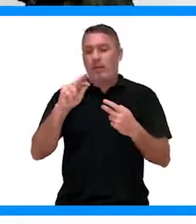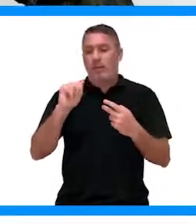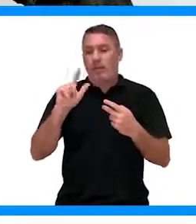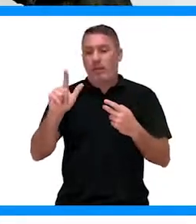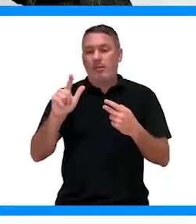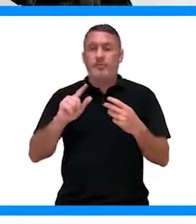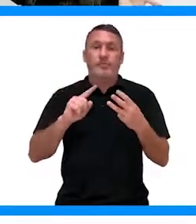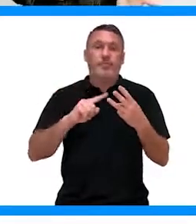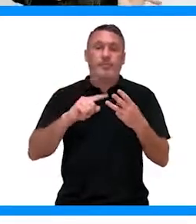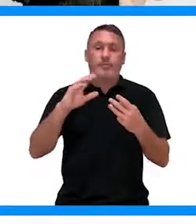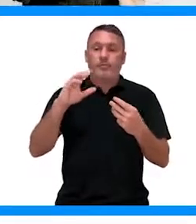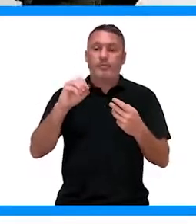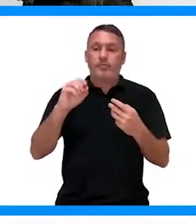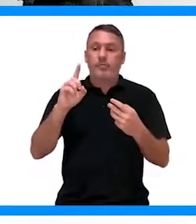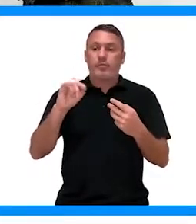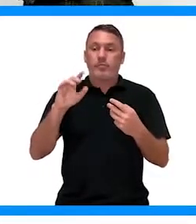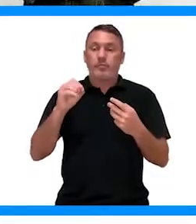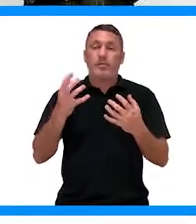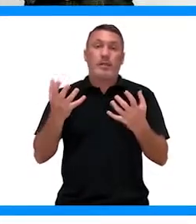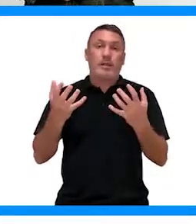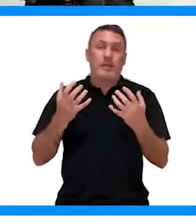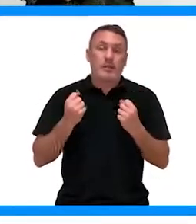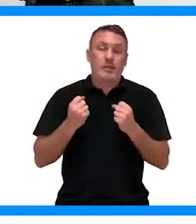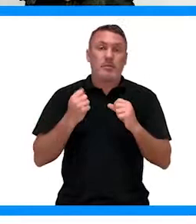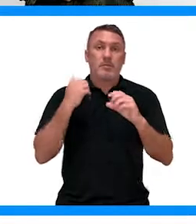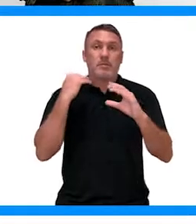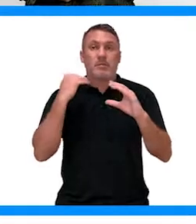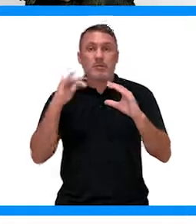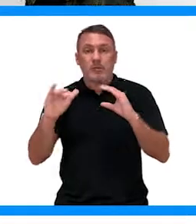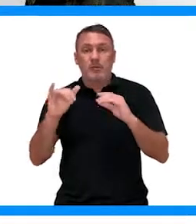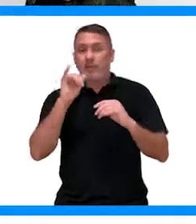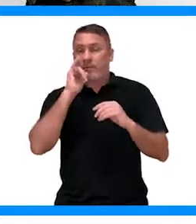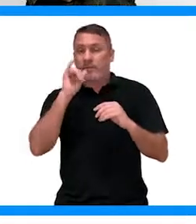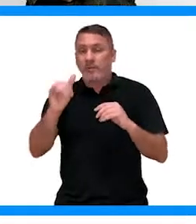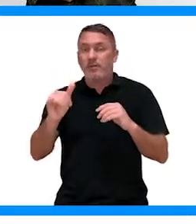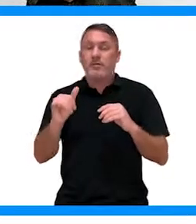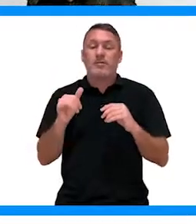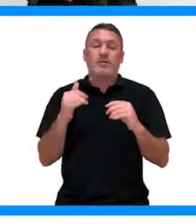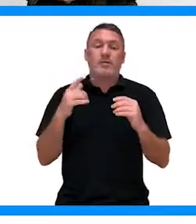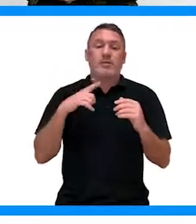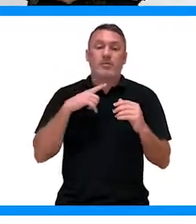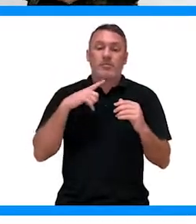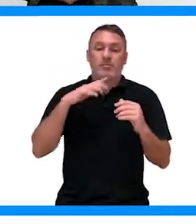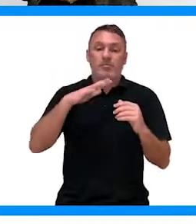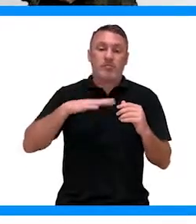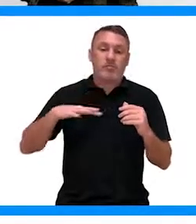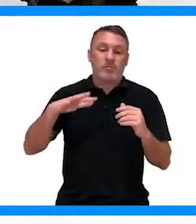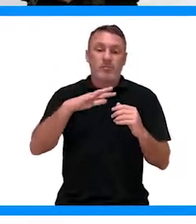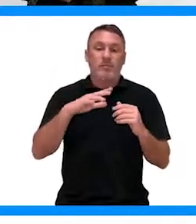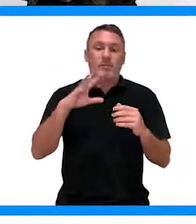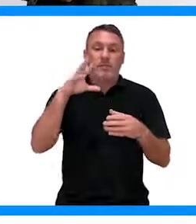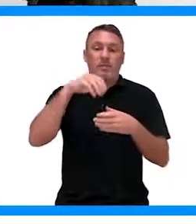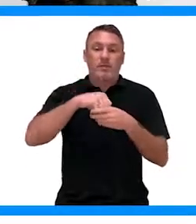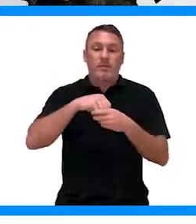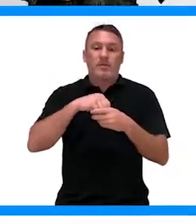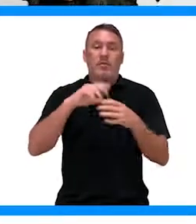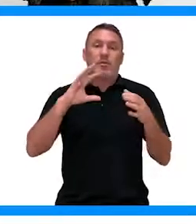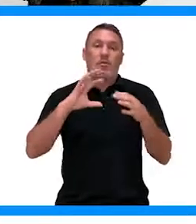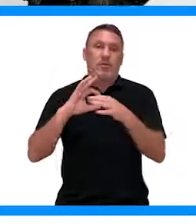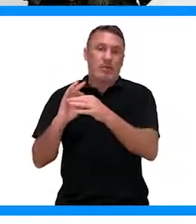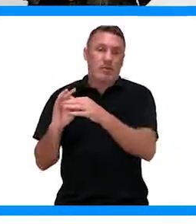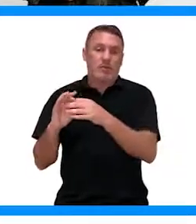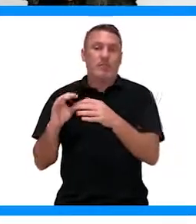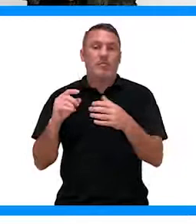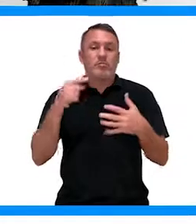o código, o receptor, o contexto e o emissor. Foi Jacobson quem estipulou esses